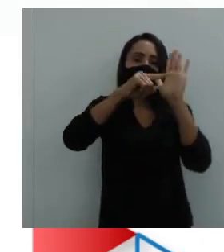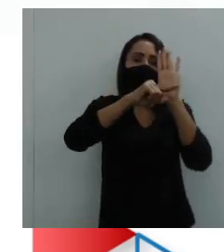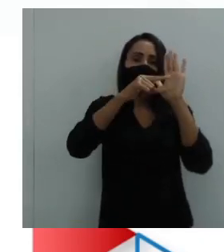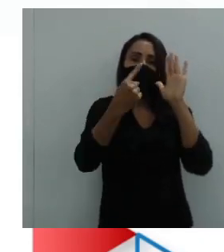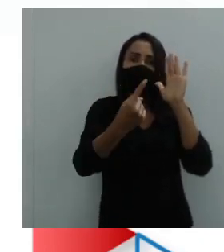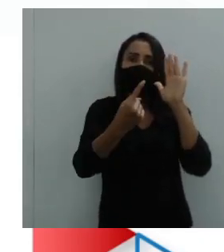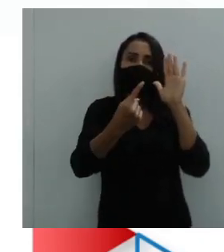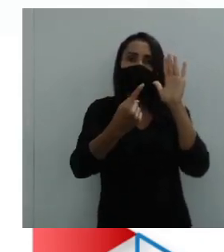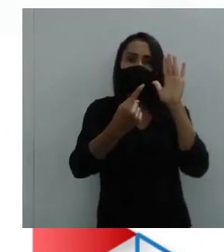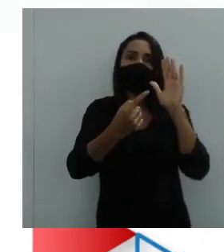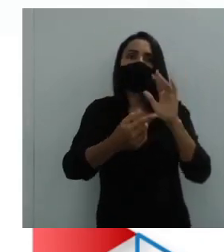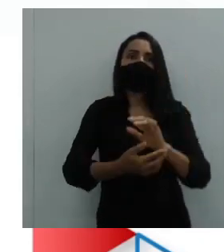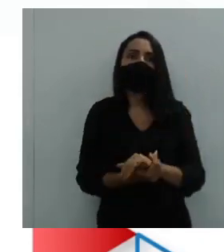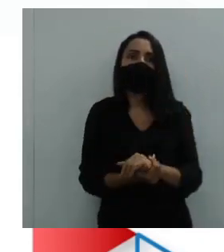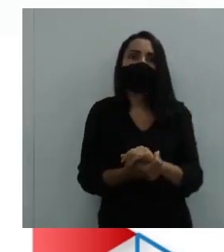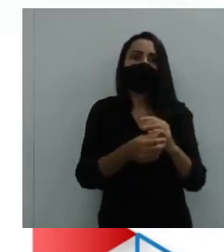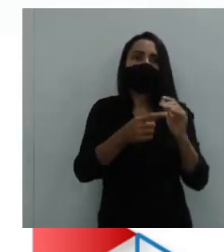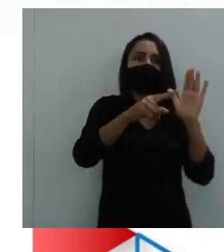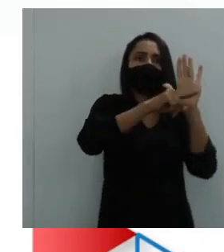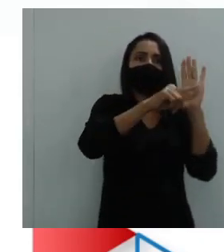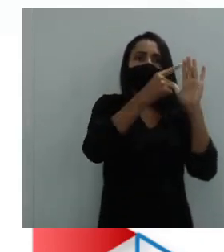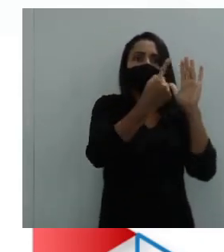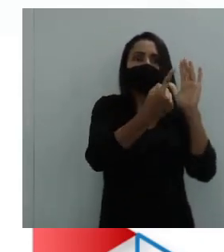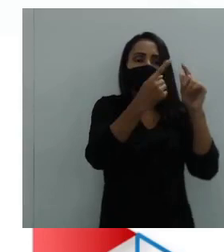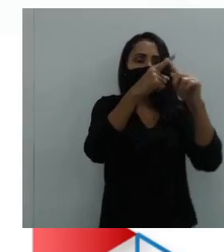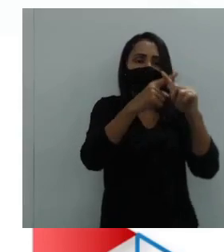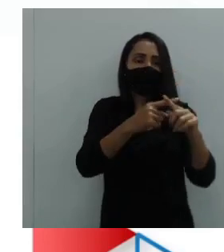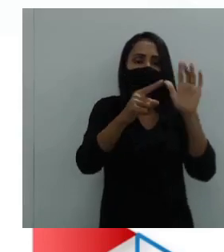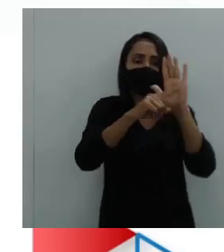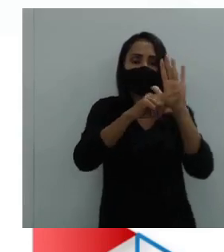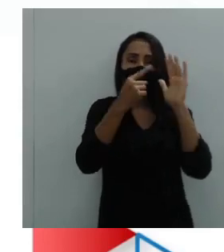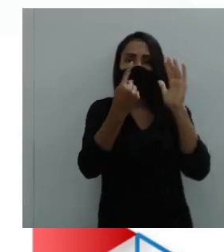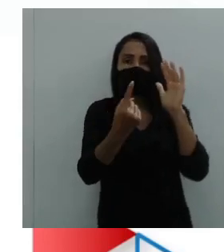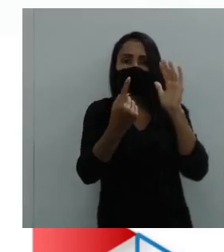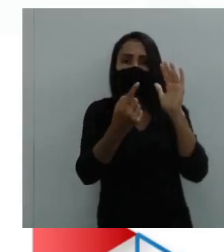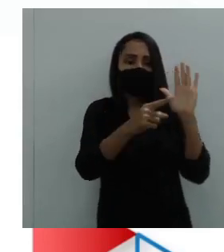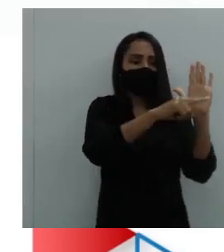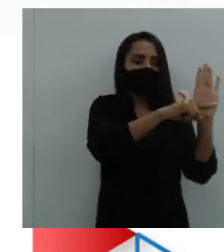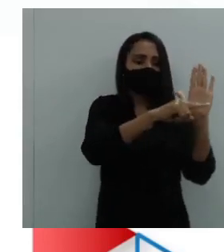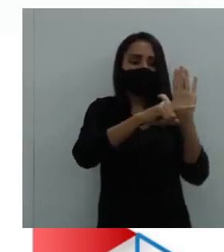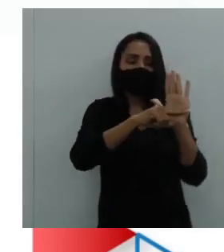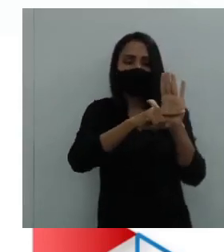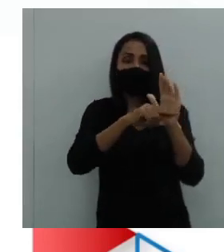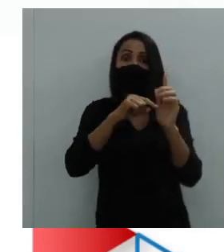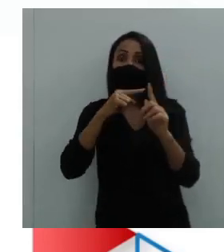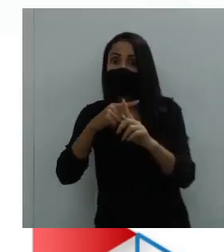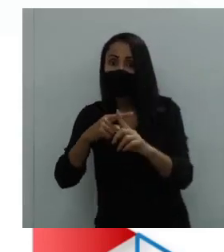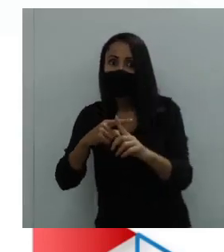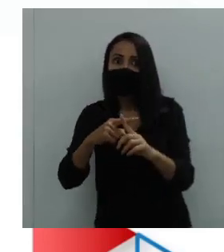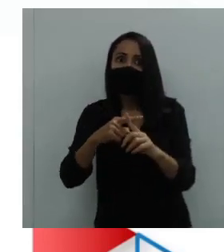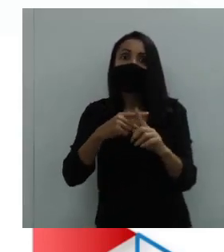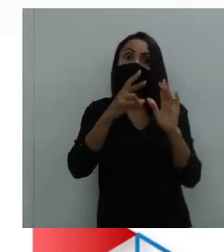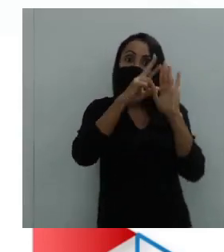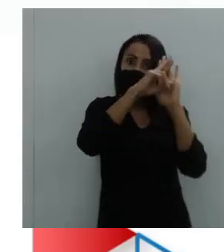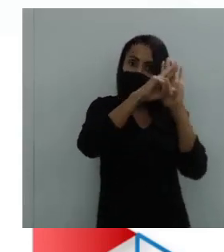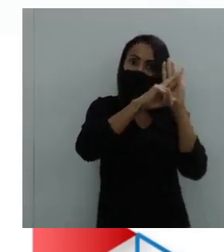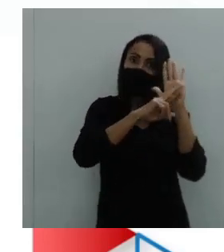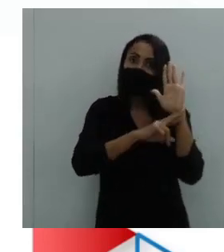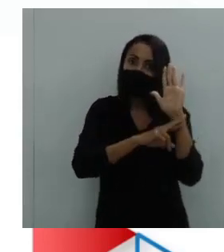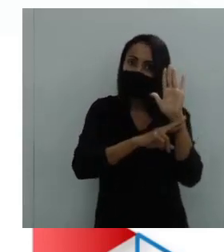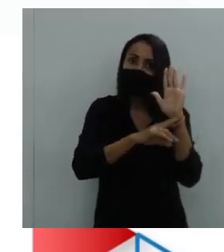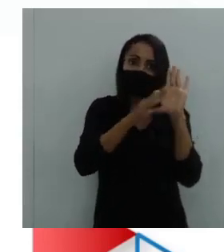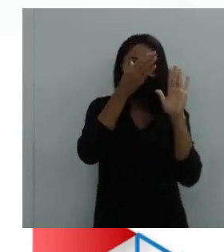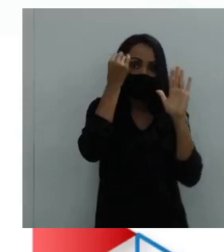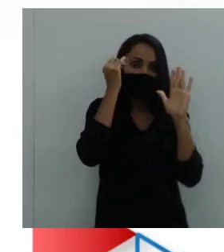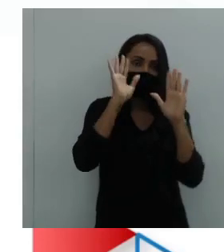menos 1 vezes menos 1, se liga no sinal, menos com menos dá mais, não esquece dessa regrinha. E aí o primeiro